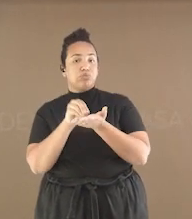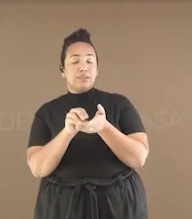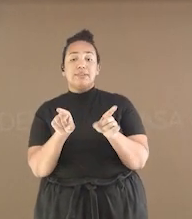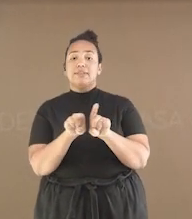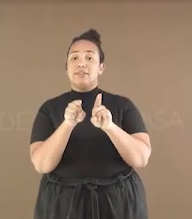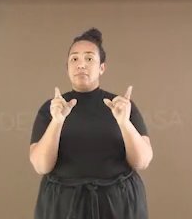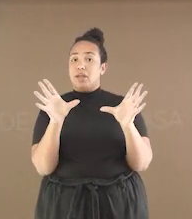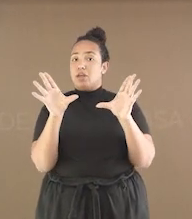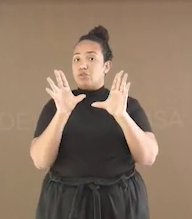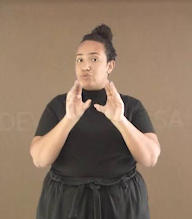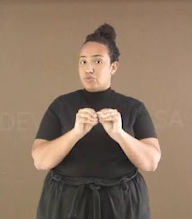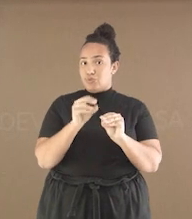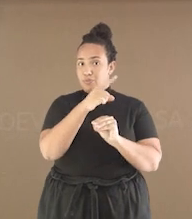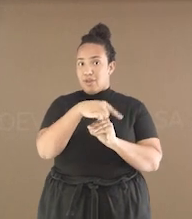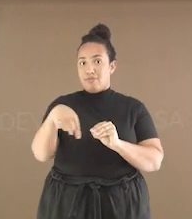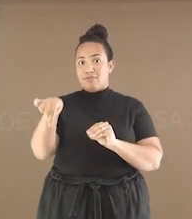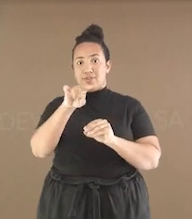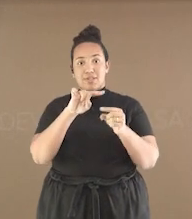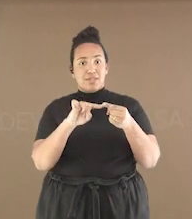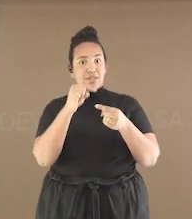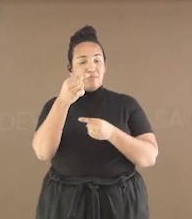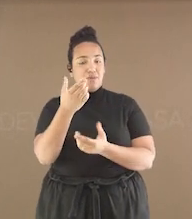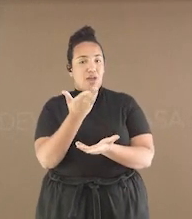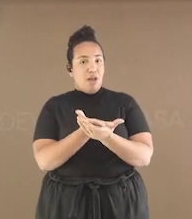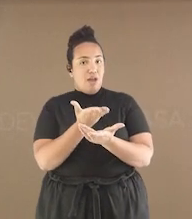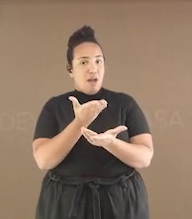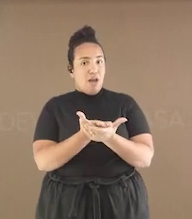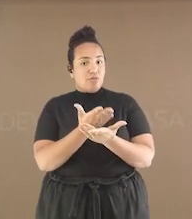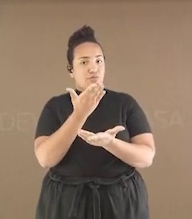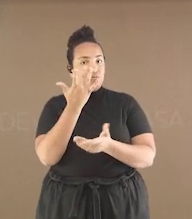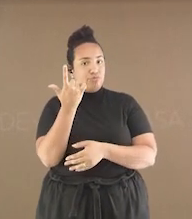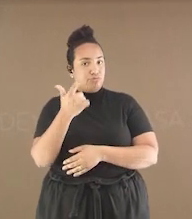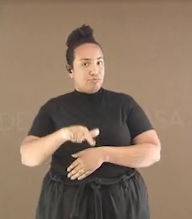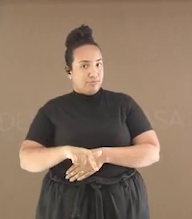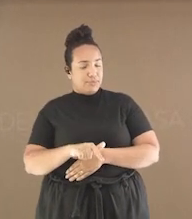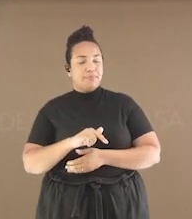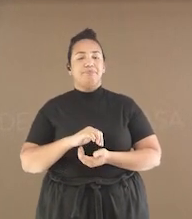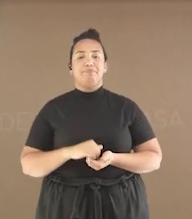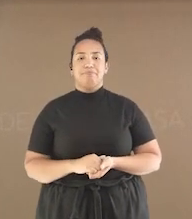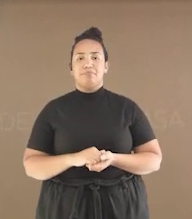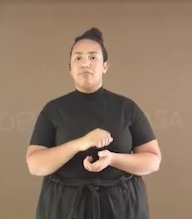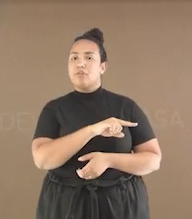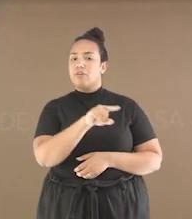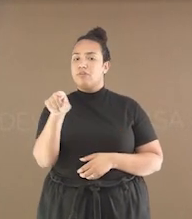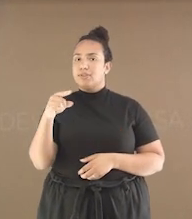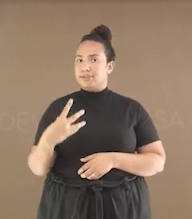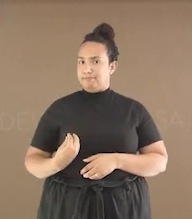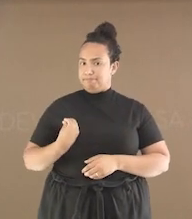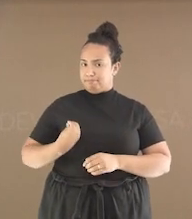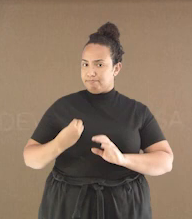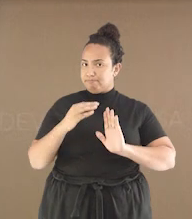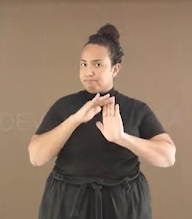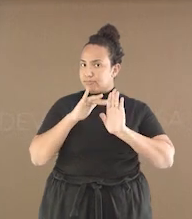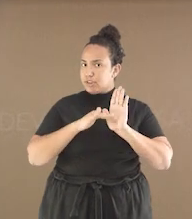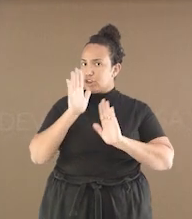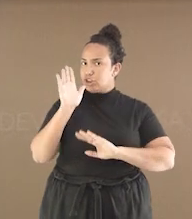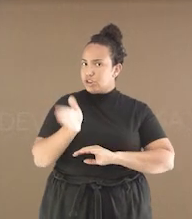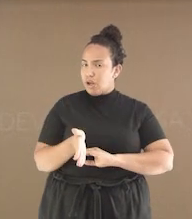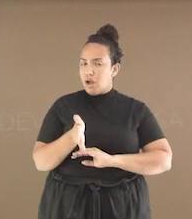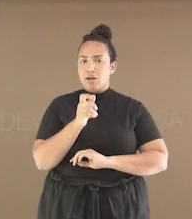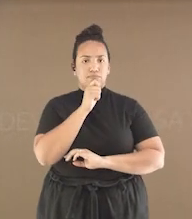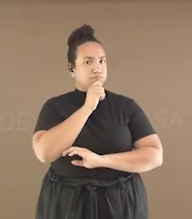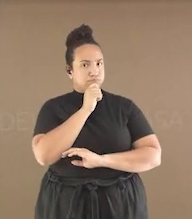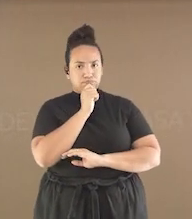que depois consiga revisar o assunto. E já marcou sua presença na aula de hoje? Se ainda não, é